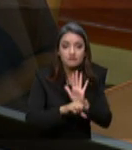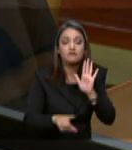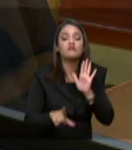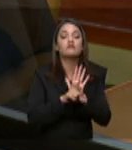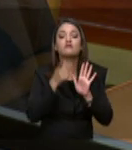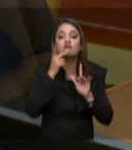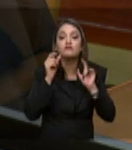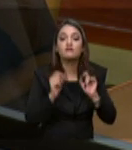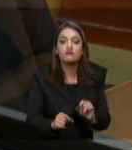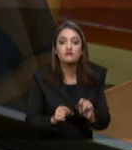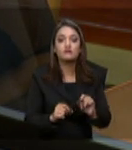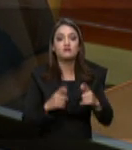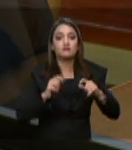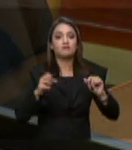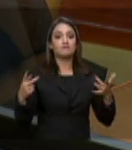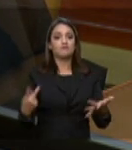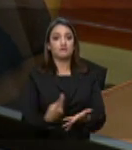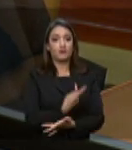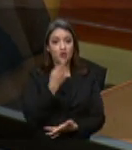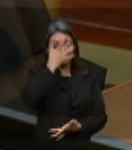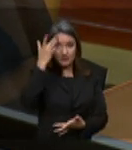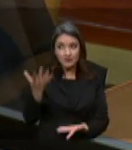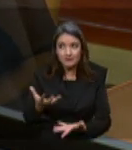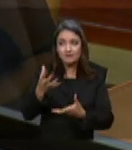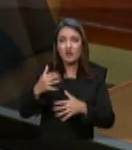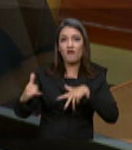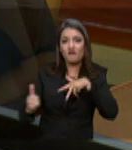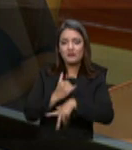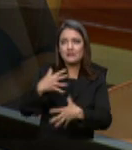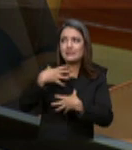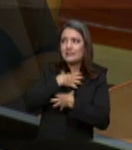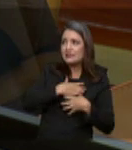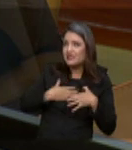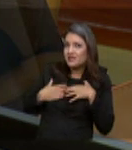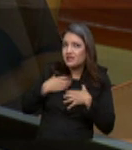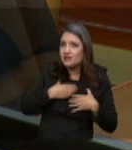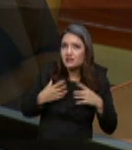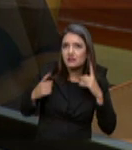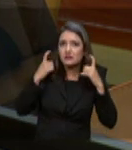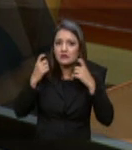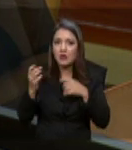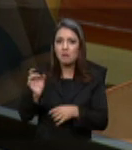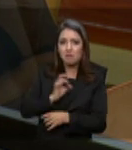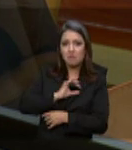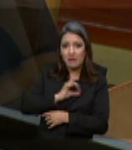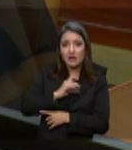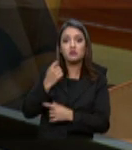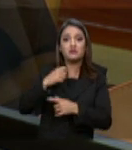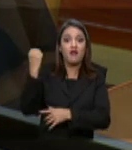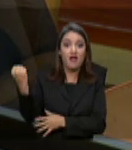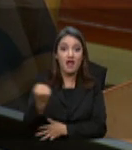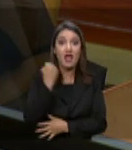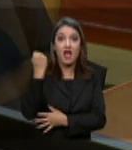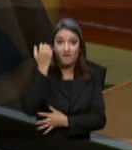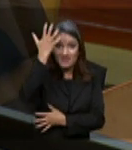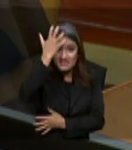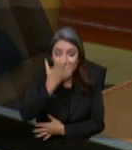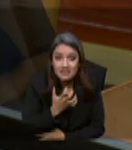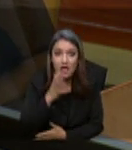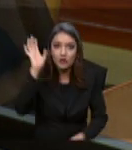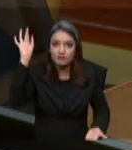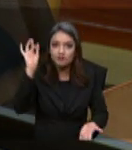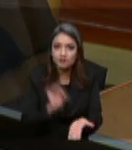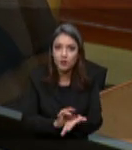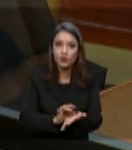lei exige que ameaça seja capaz de causar mal injusto e grave ou seja E se o mal grave sério